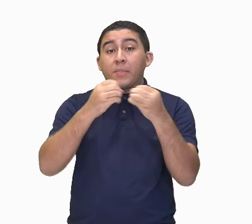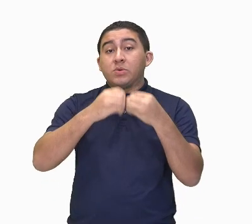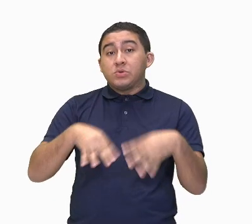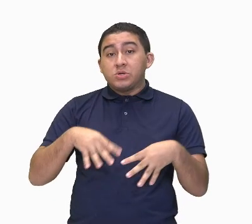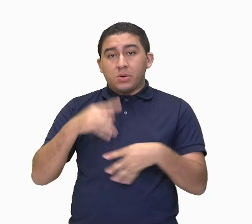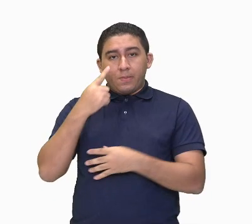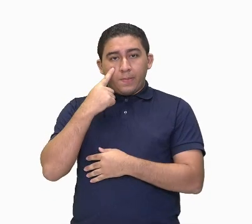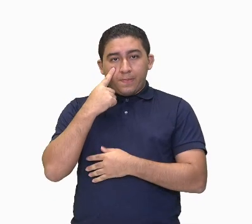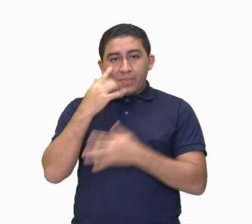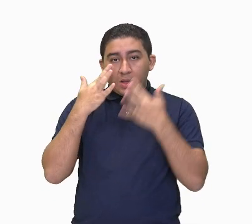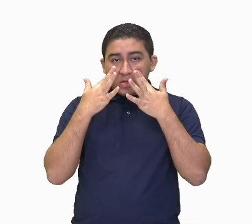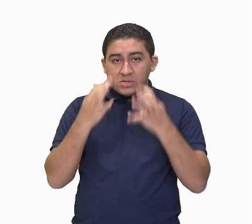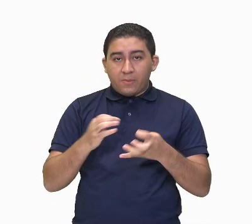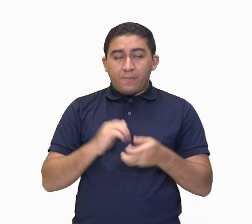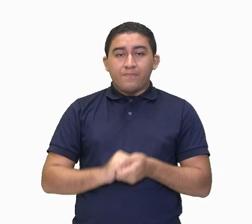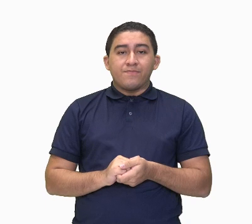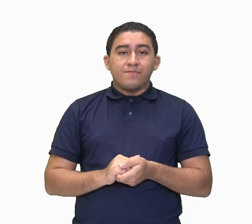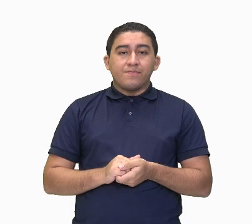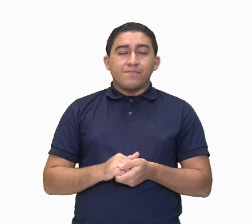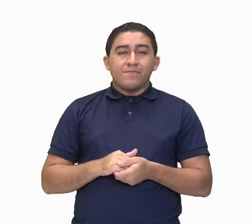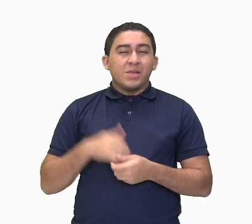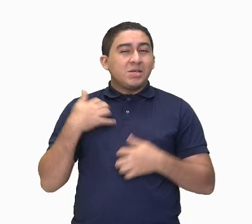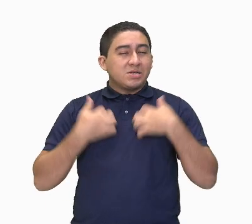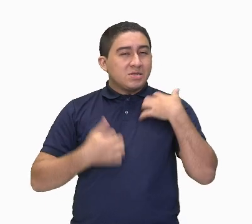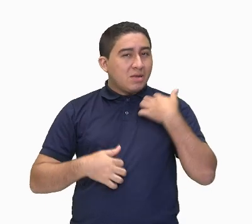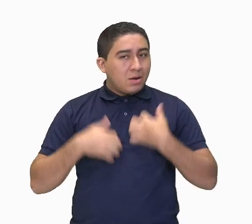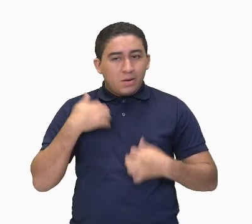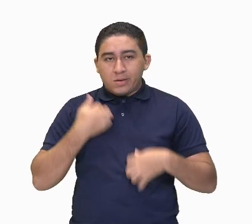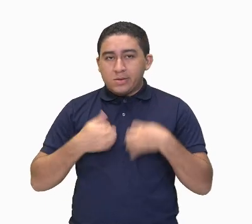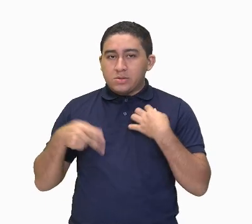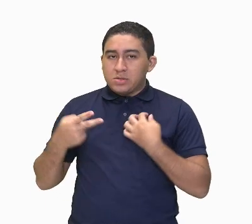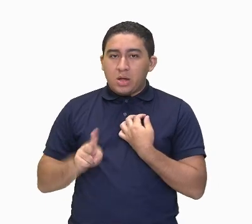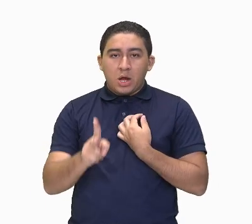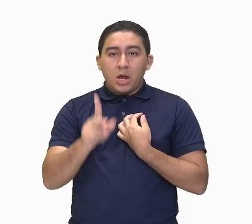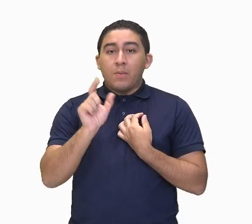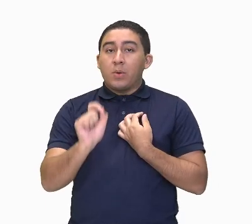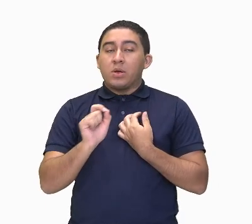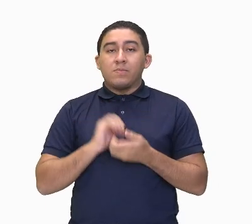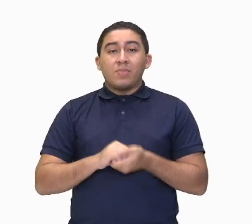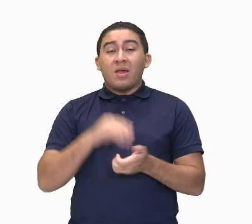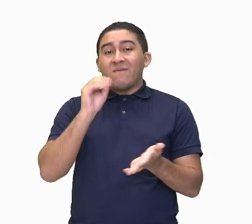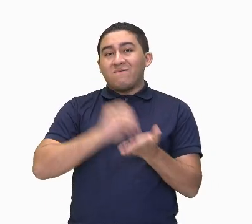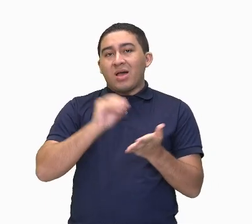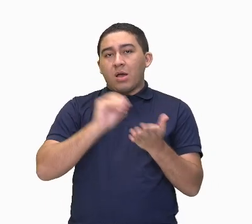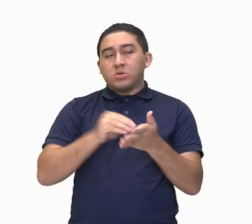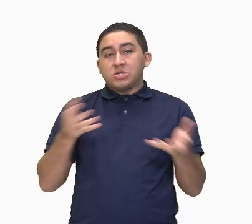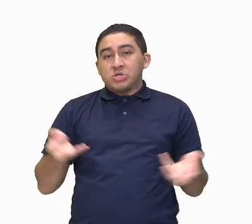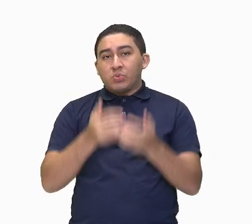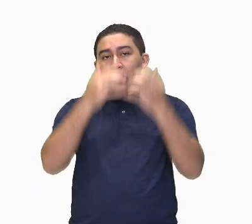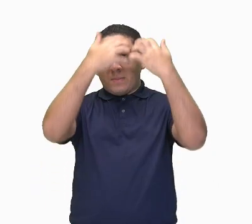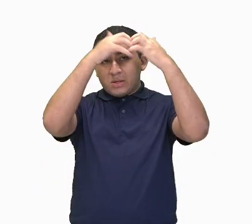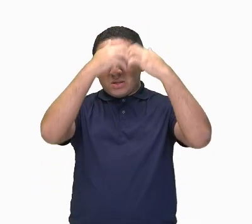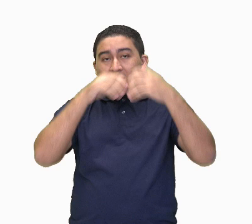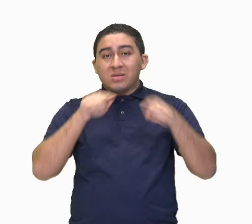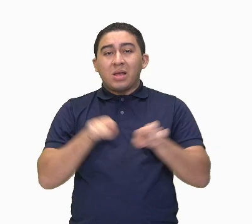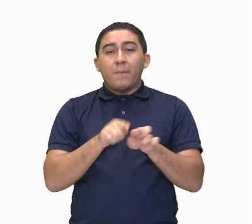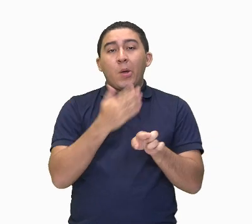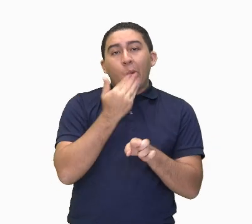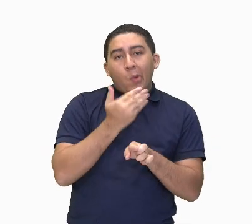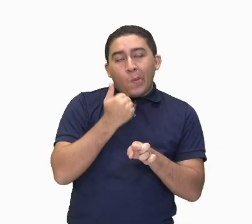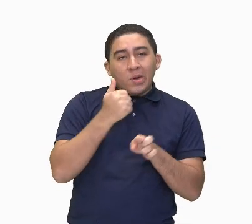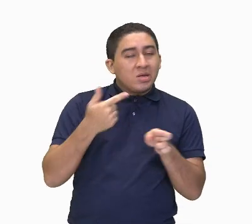observar. Estresse crônico, falta de estímulos mentais, dieta pobre em nutrientes e